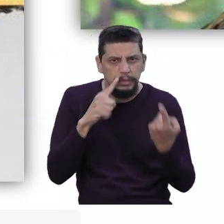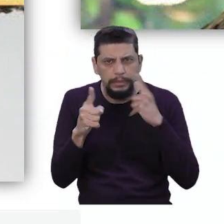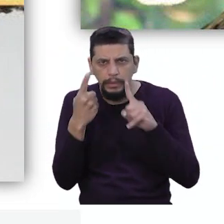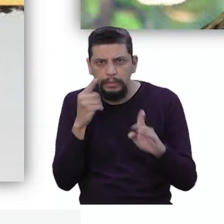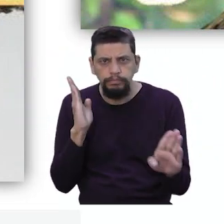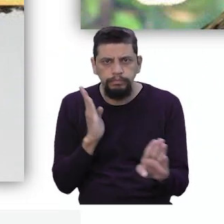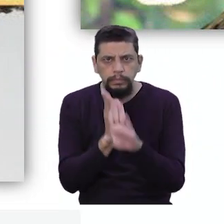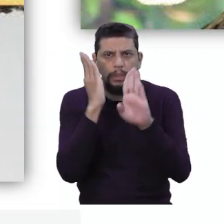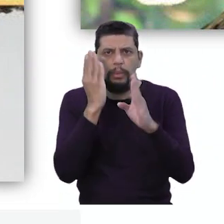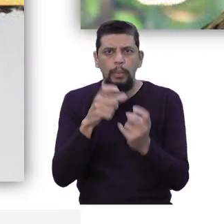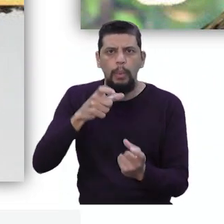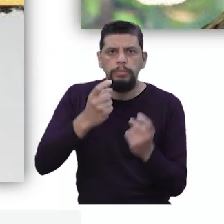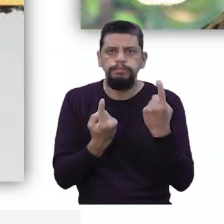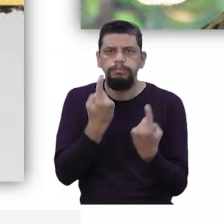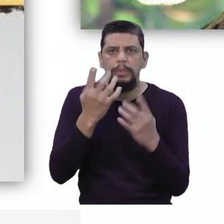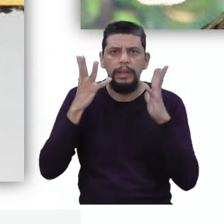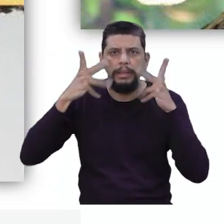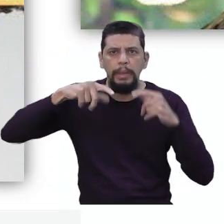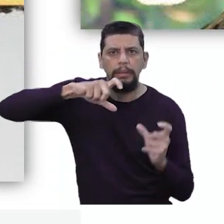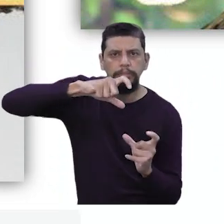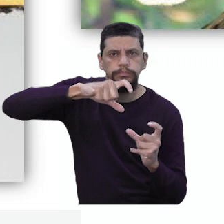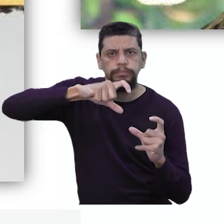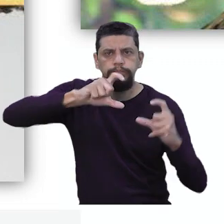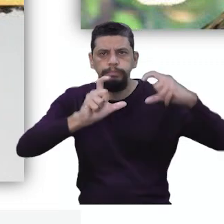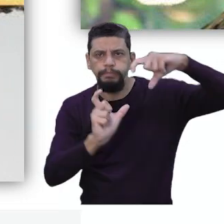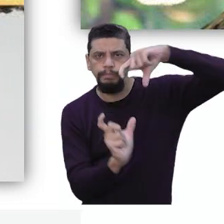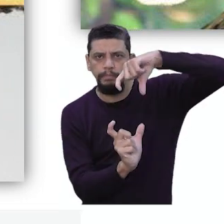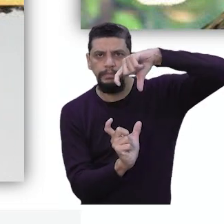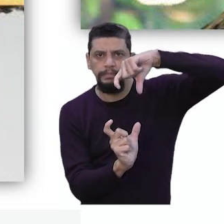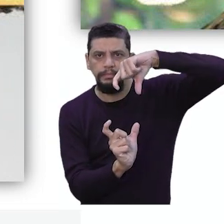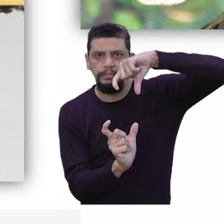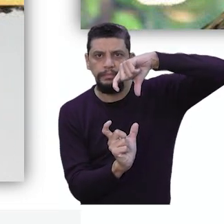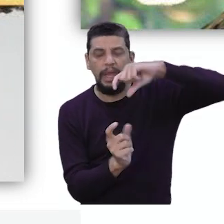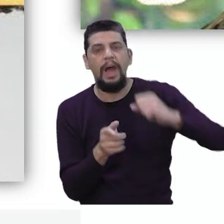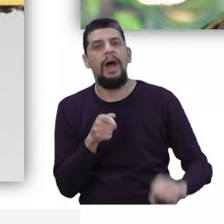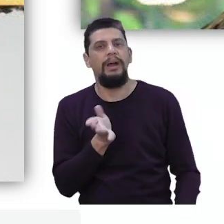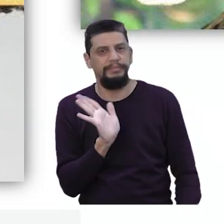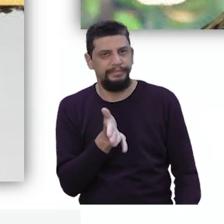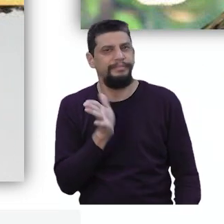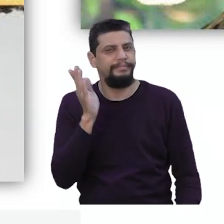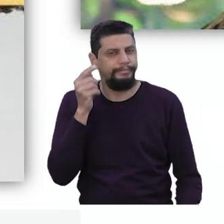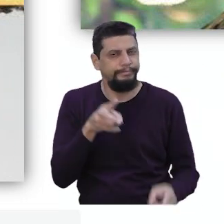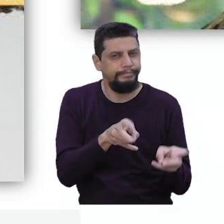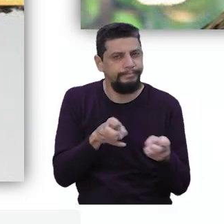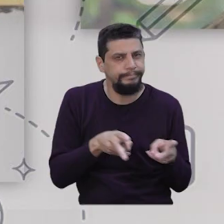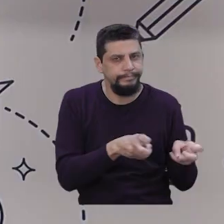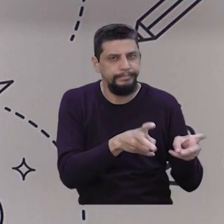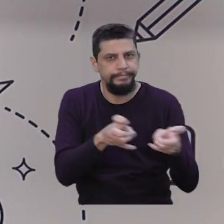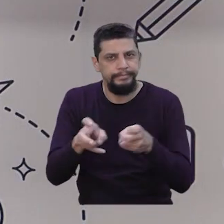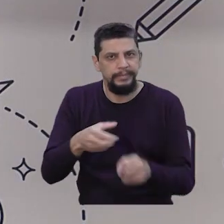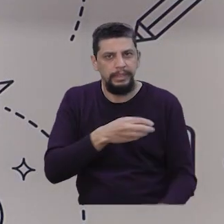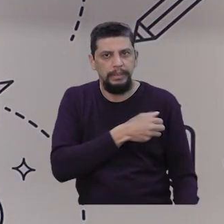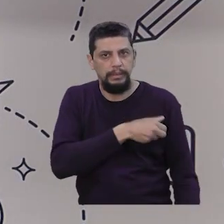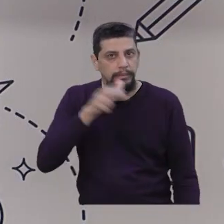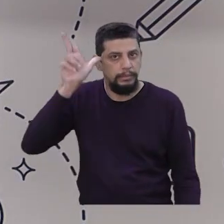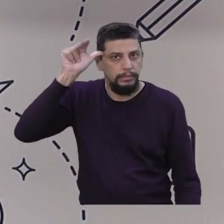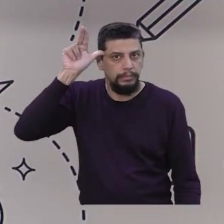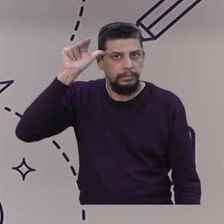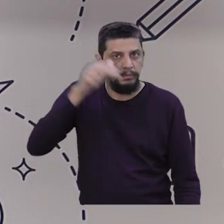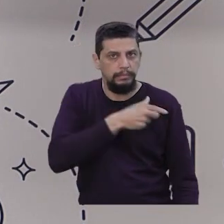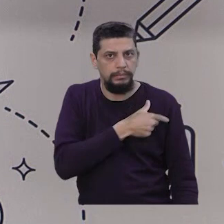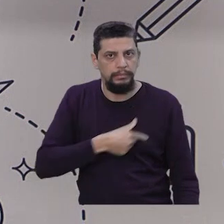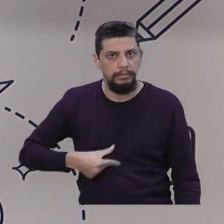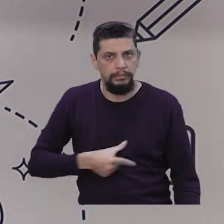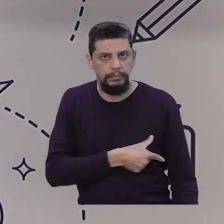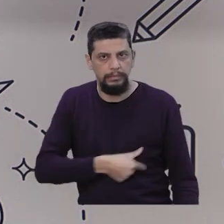descobriu quais estão de ponta cabeça? Ah, você já percebeu que a zebra está de um jeito esquisito,